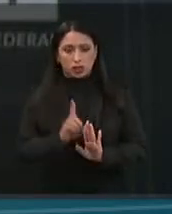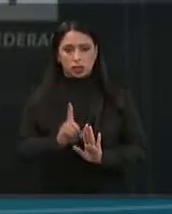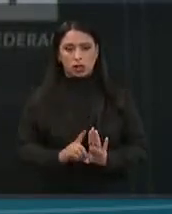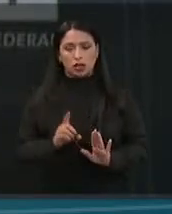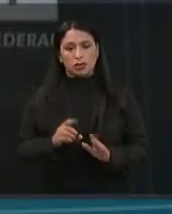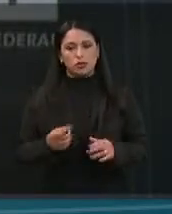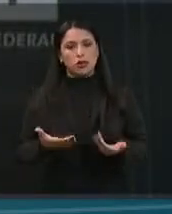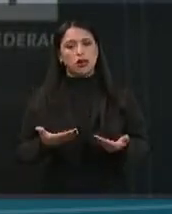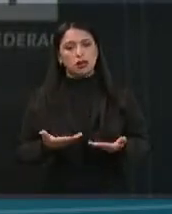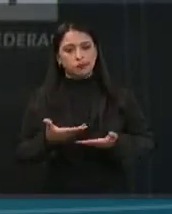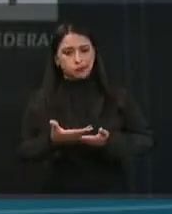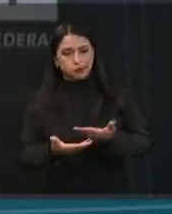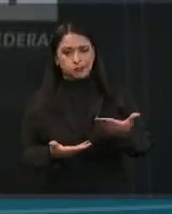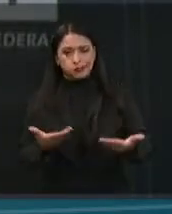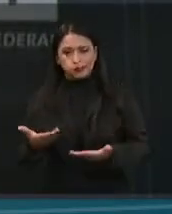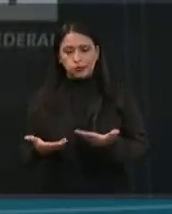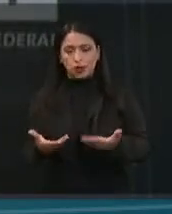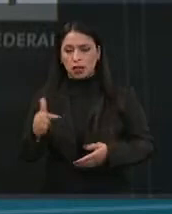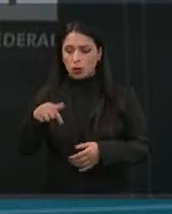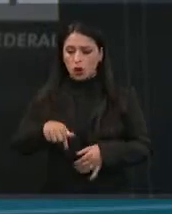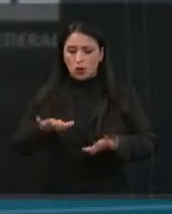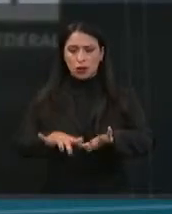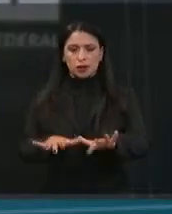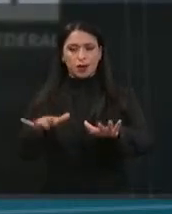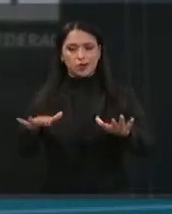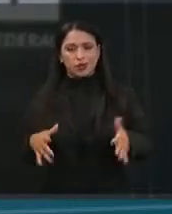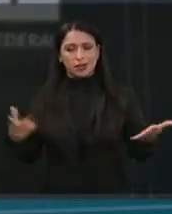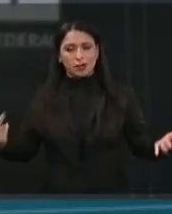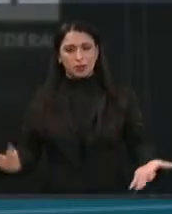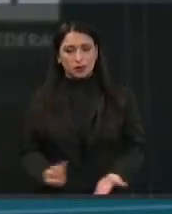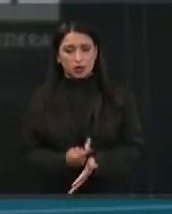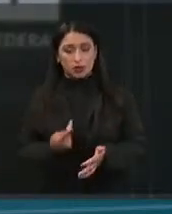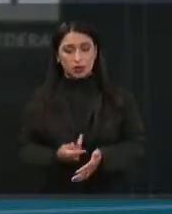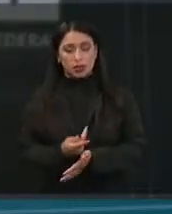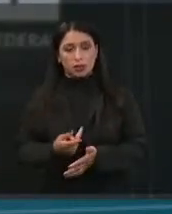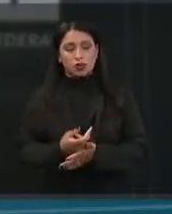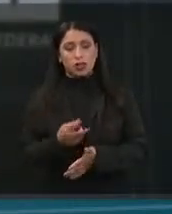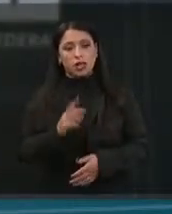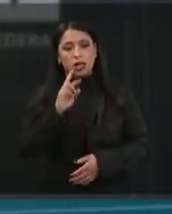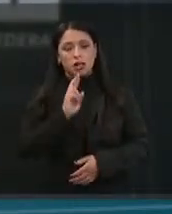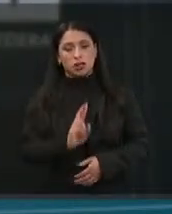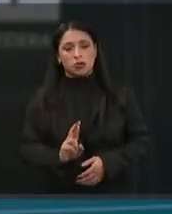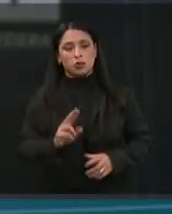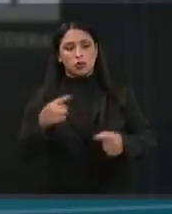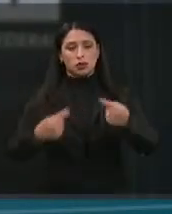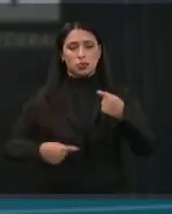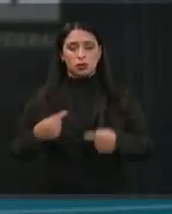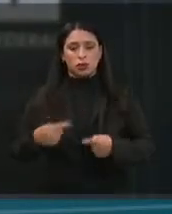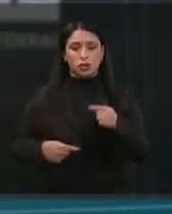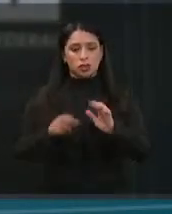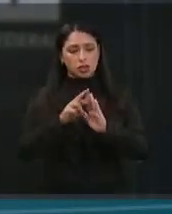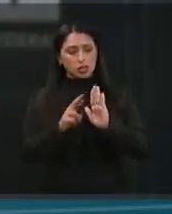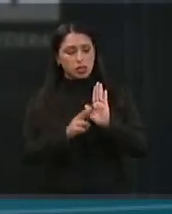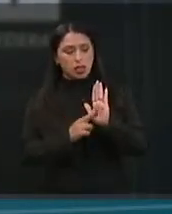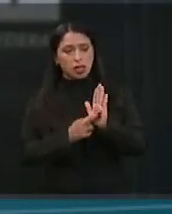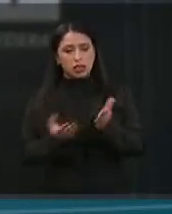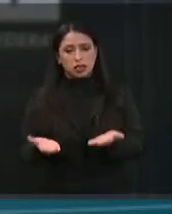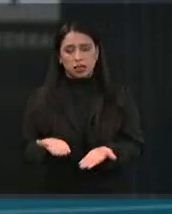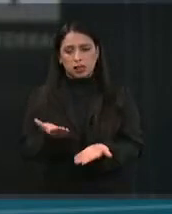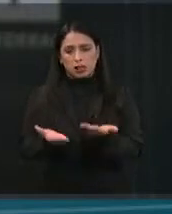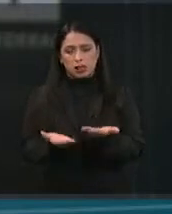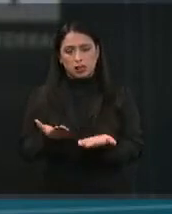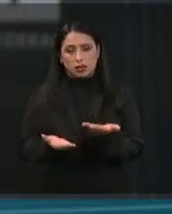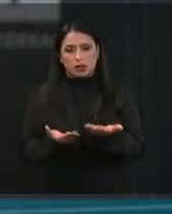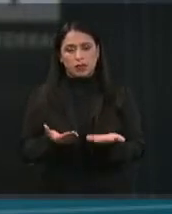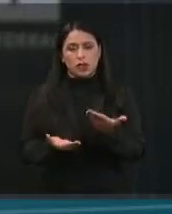impulsiona espaços como dessa audiência pública, né, de que soluções políticas e regulatórias equilibradas e sensíveis aos nossos problemas